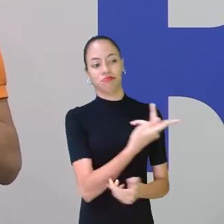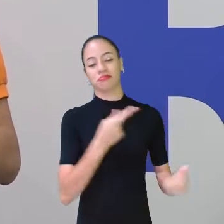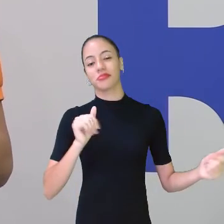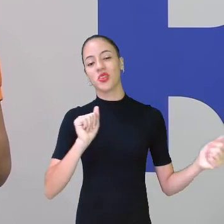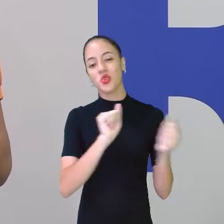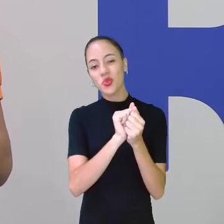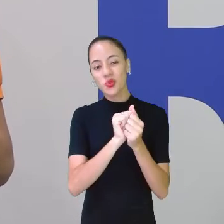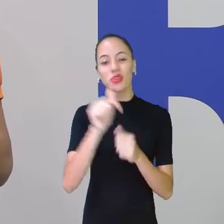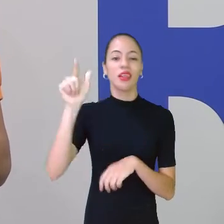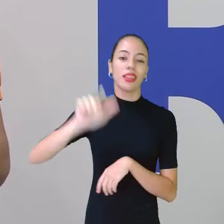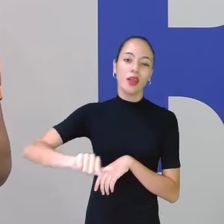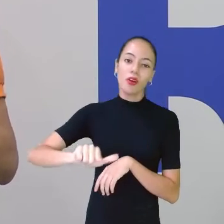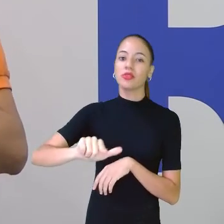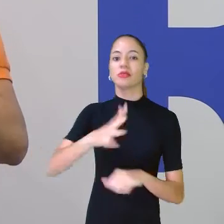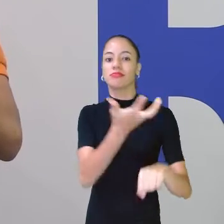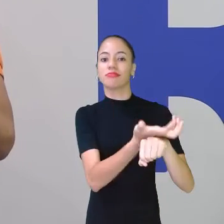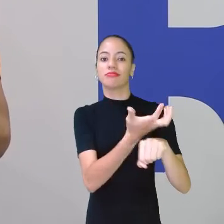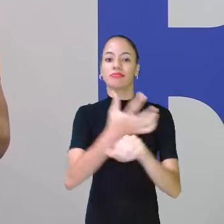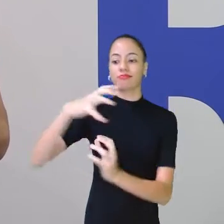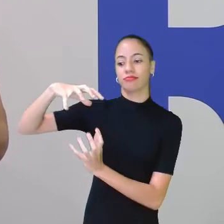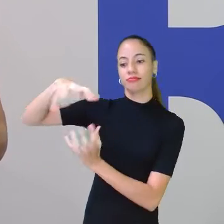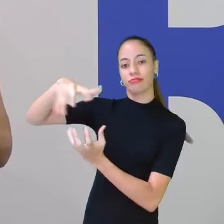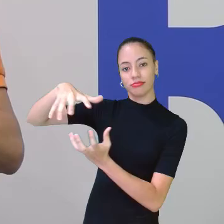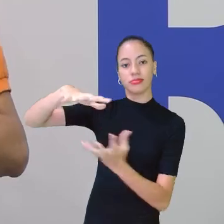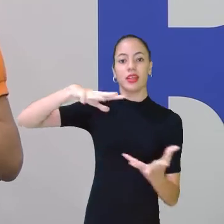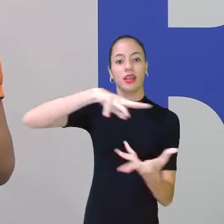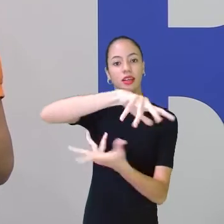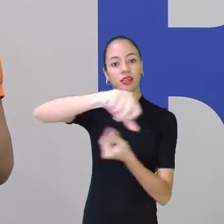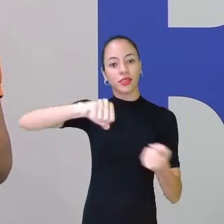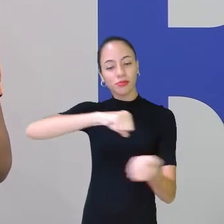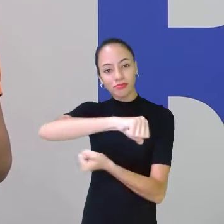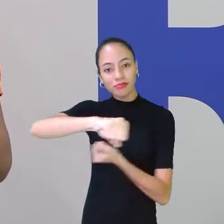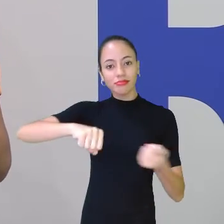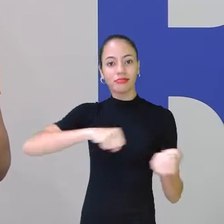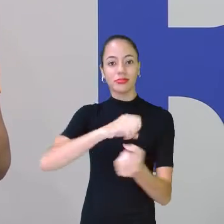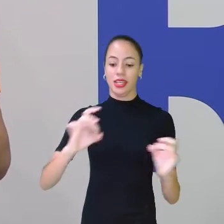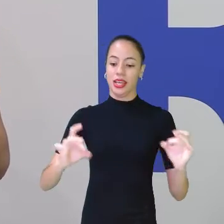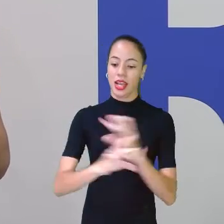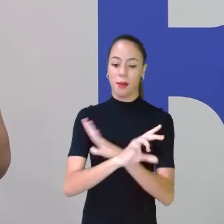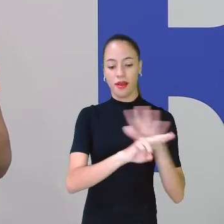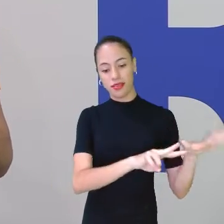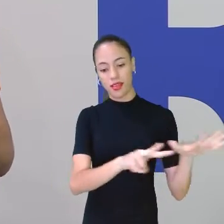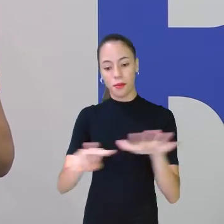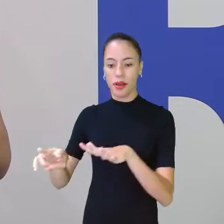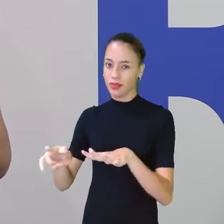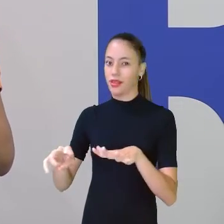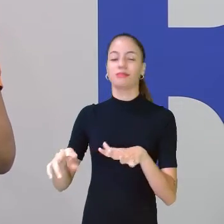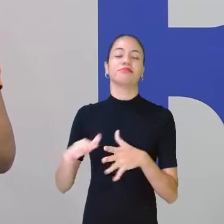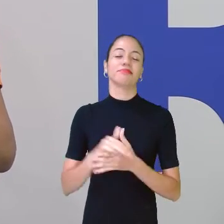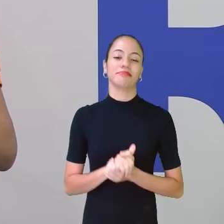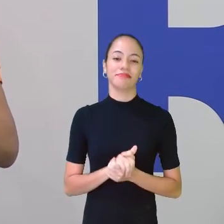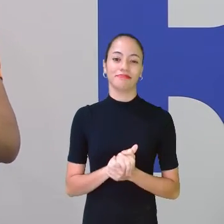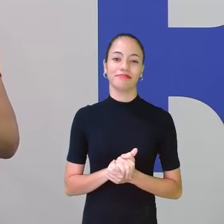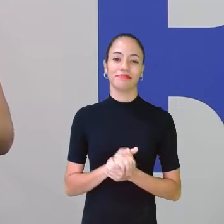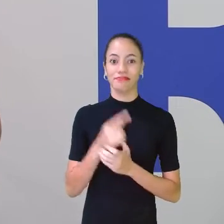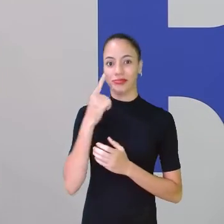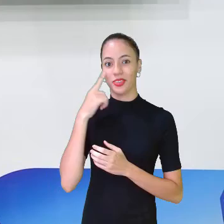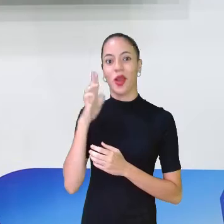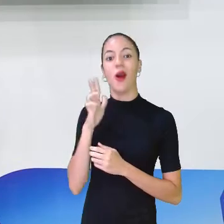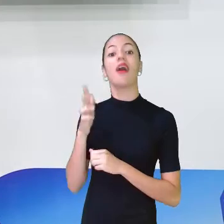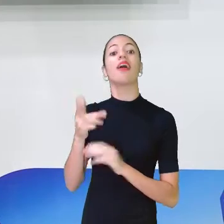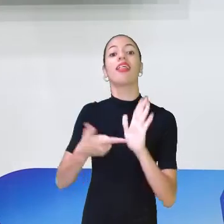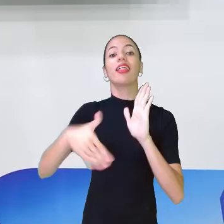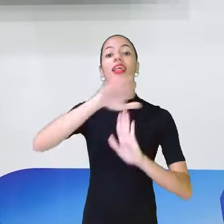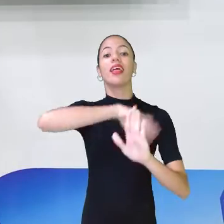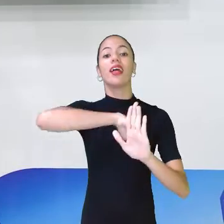né? Nessa geografia, nessa sustentabilidade, para fechar a semana com chave de ouro. Corta para ele,